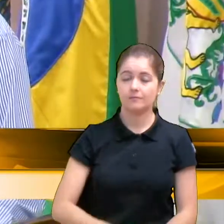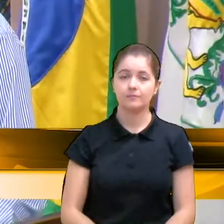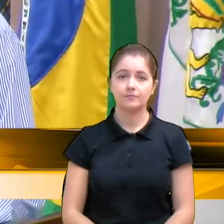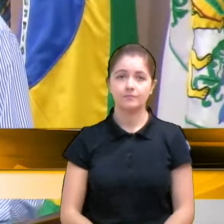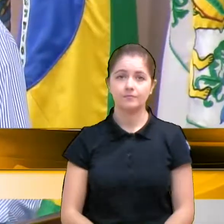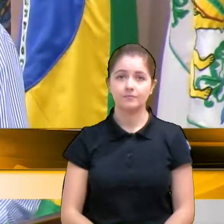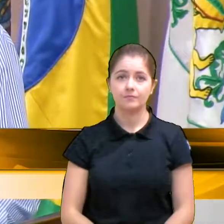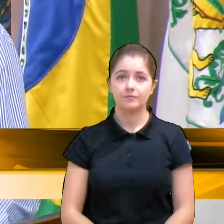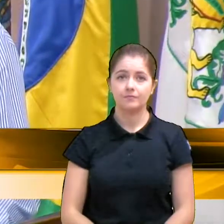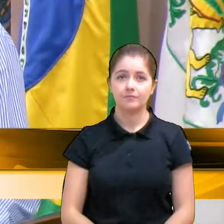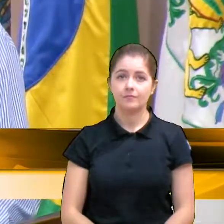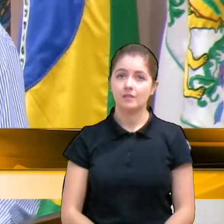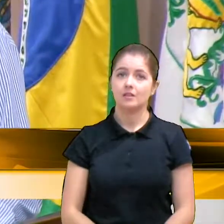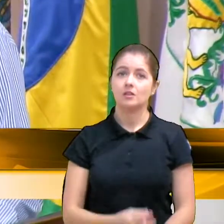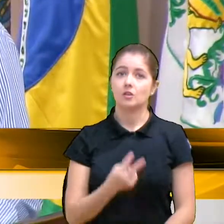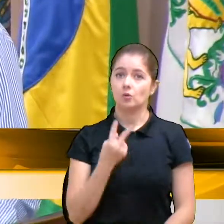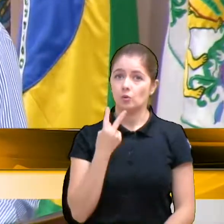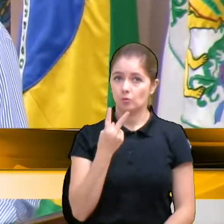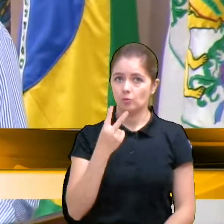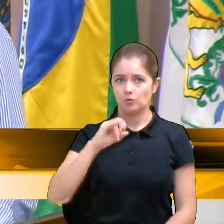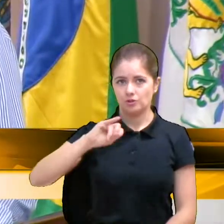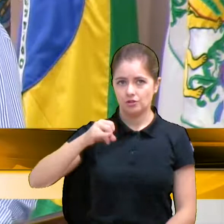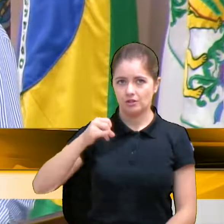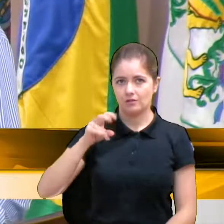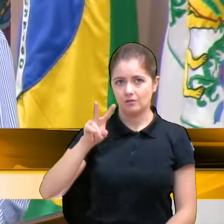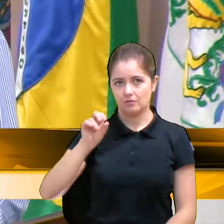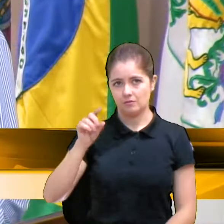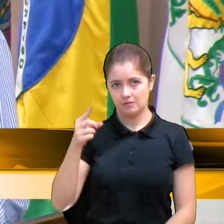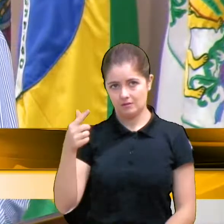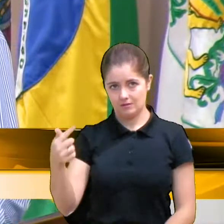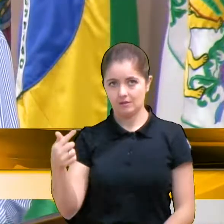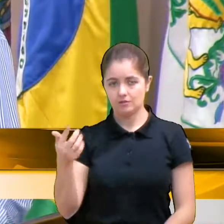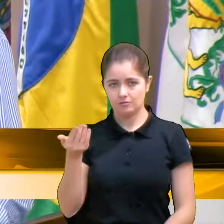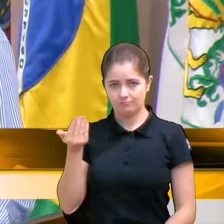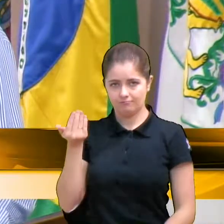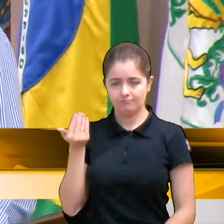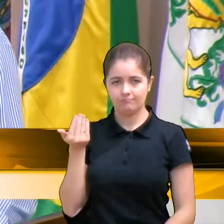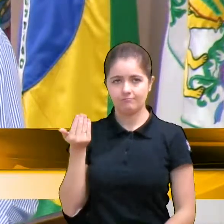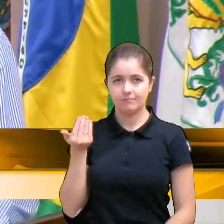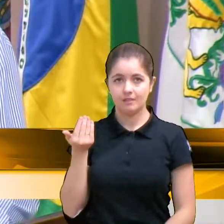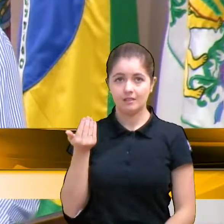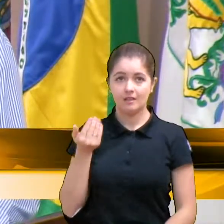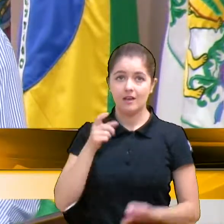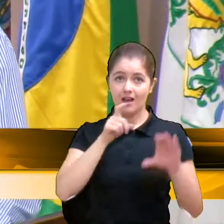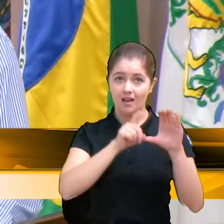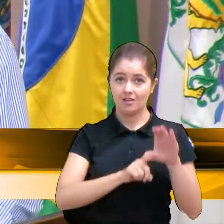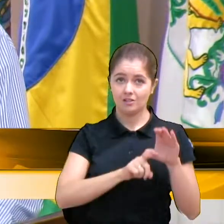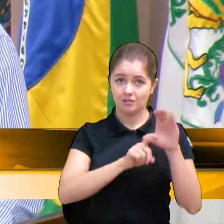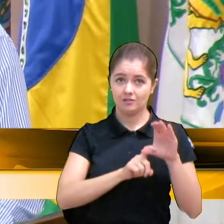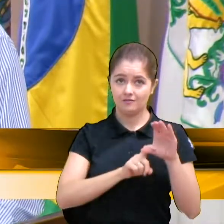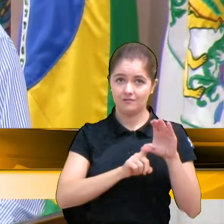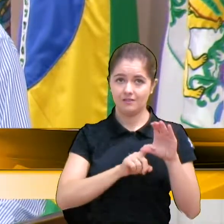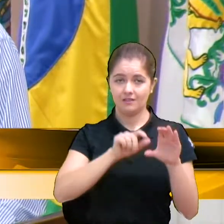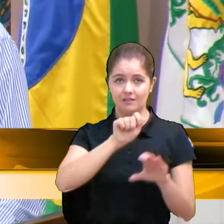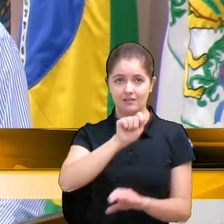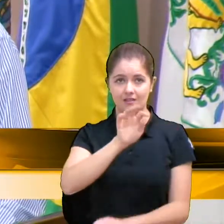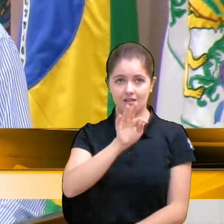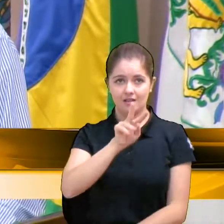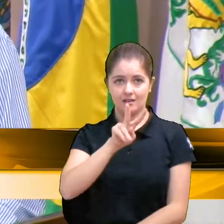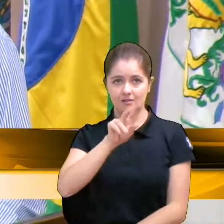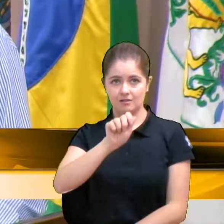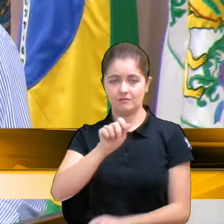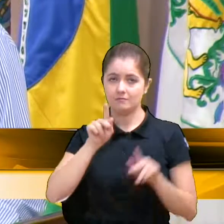em 2/1/2017, a dívida ativa pessoa física reportava em 112